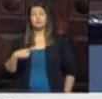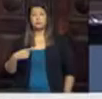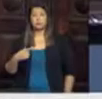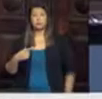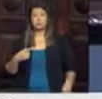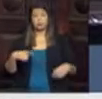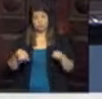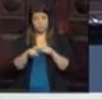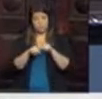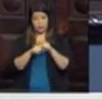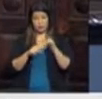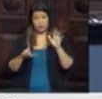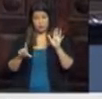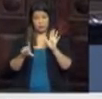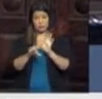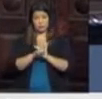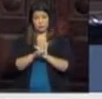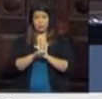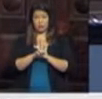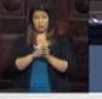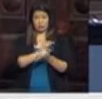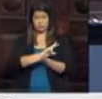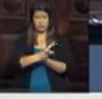E a lei do FEF,